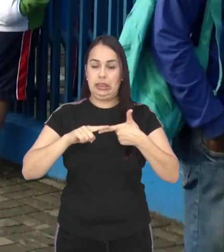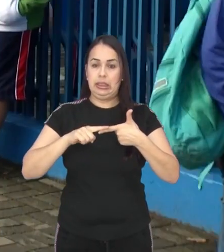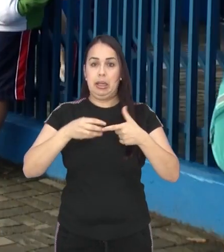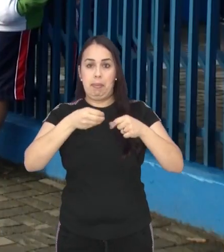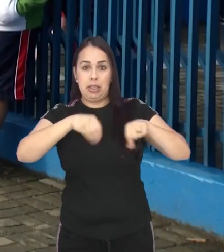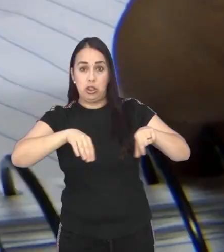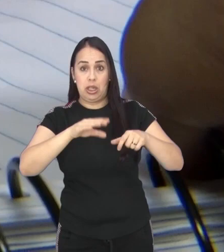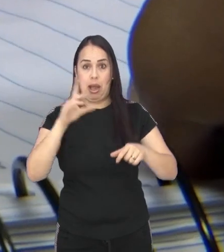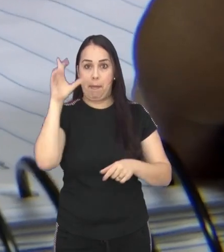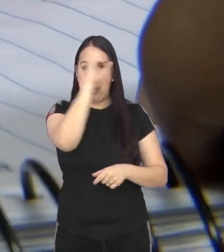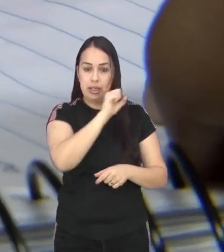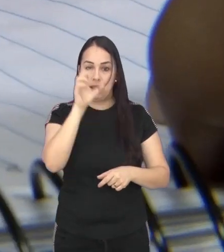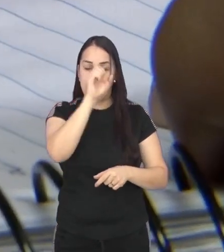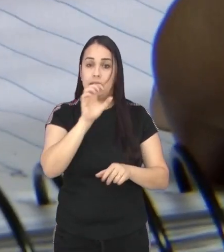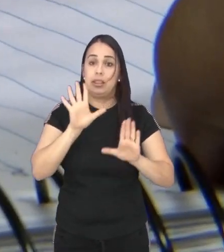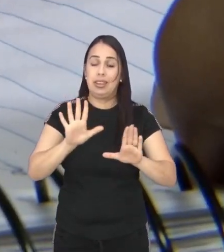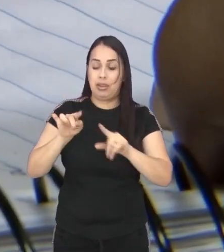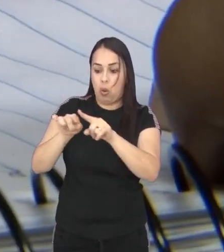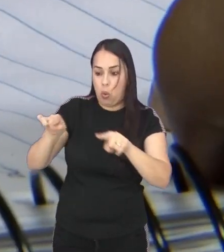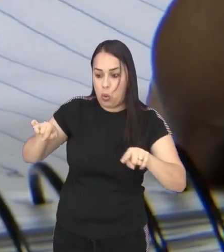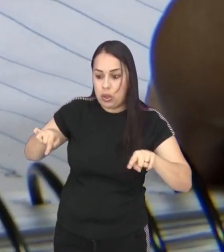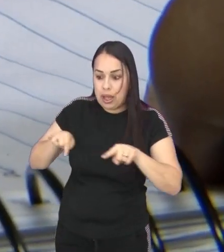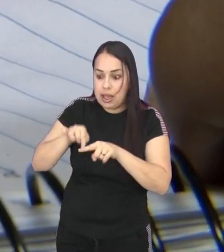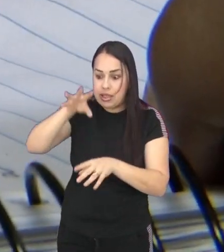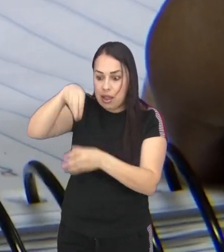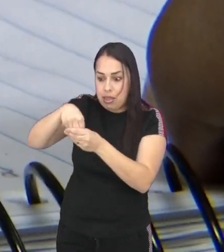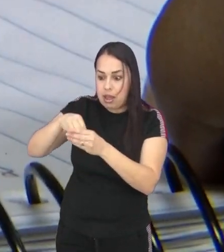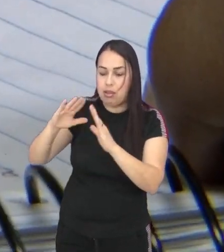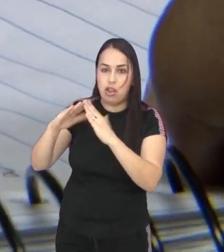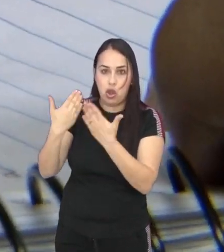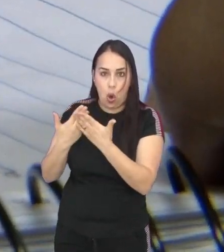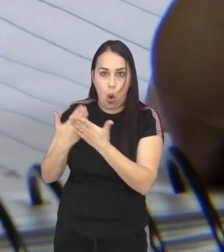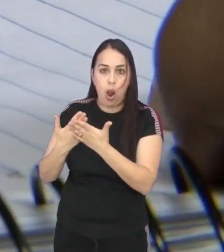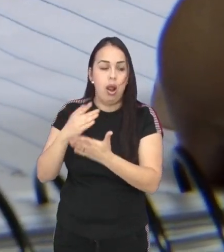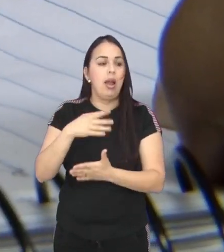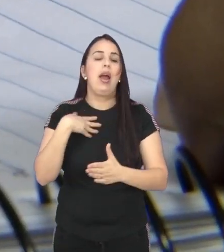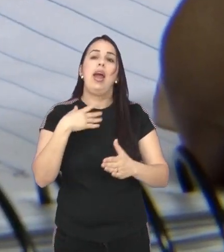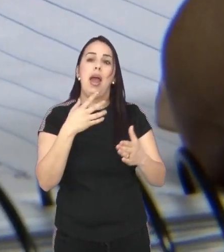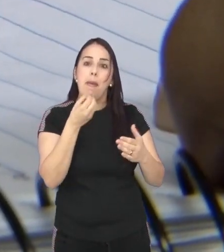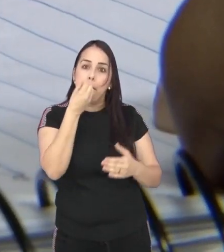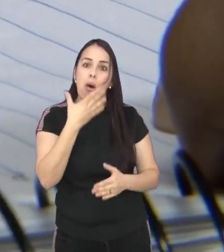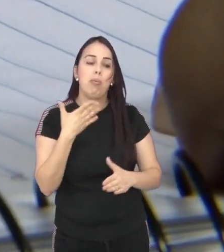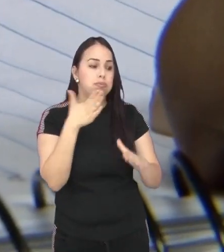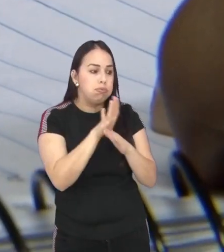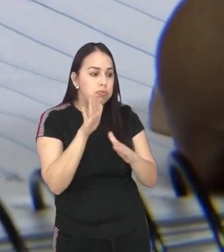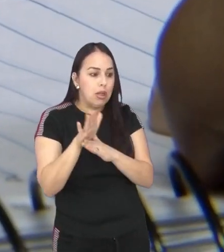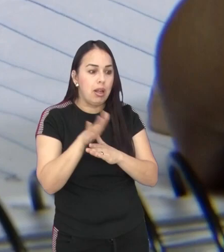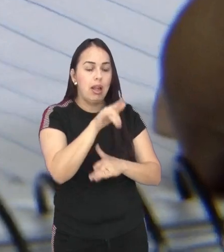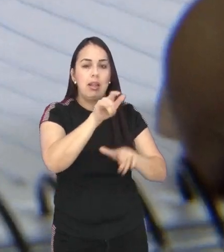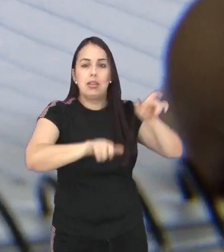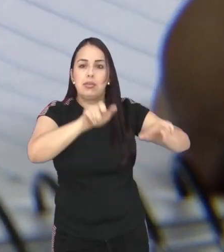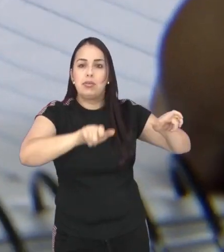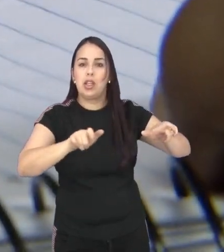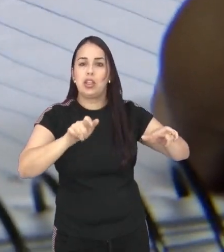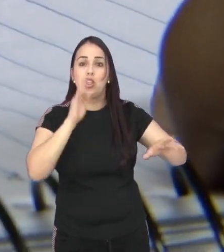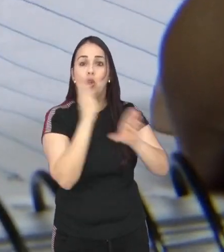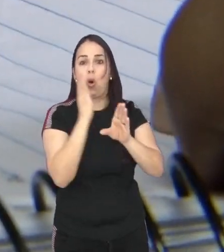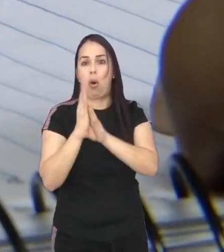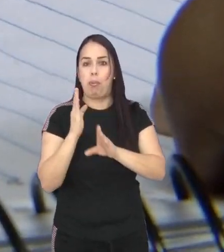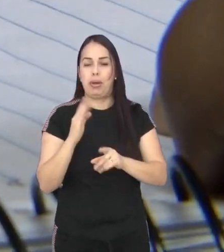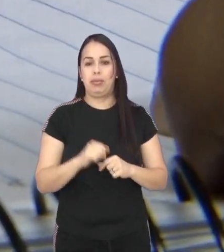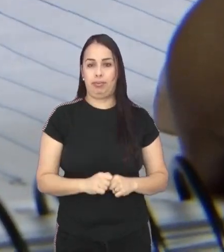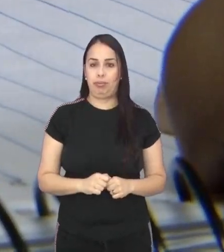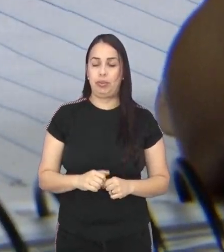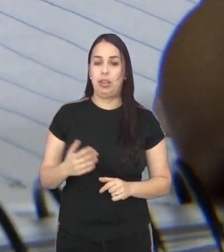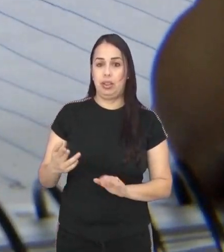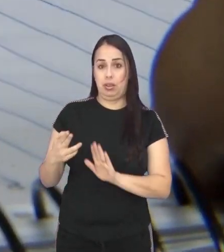diretamente a aprendizagem, ambientes como a sala de aula tornam-se espaços ideais para a identificação de crianças e adolescentes que